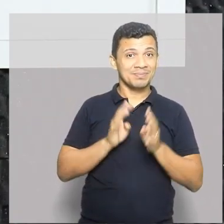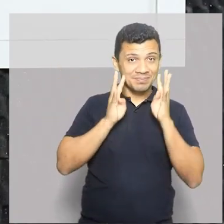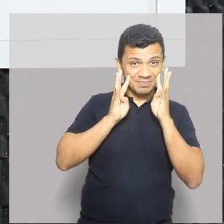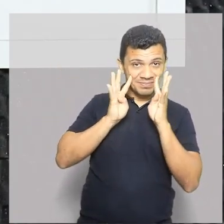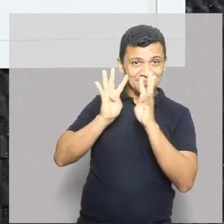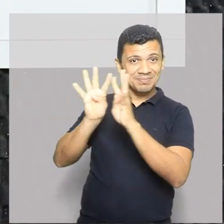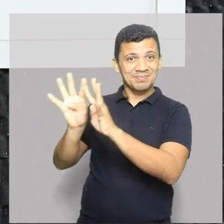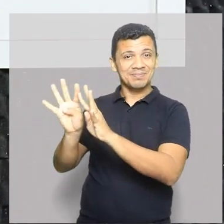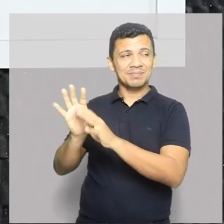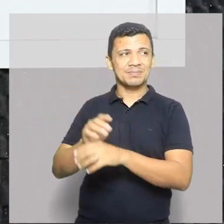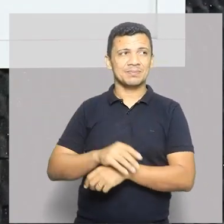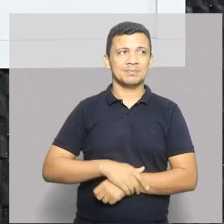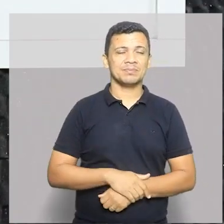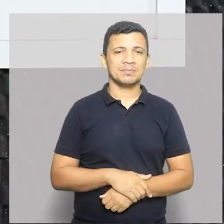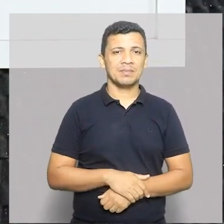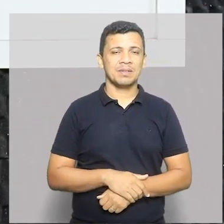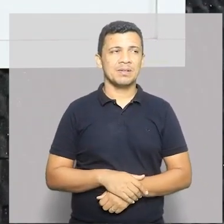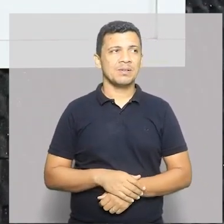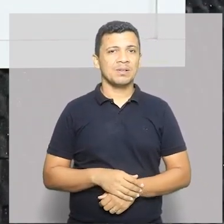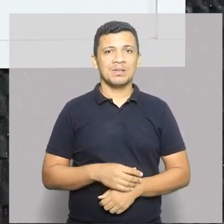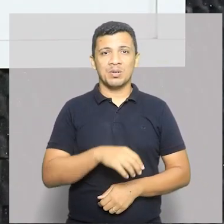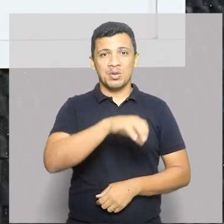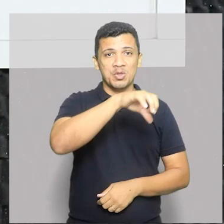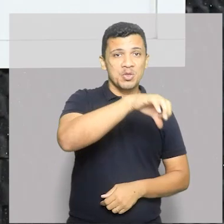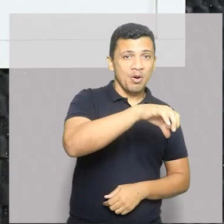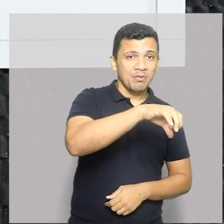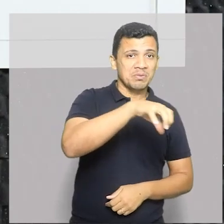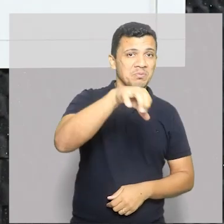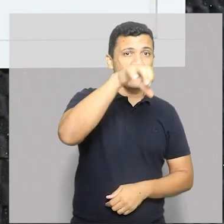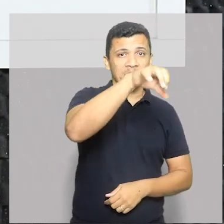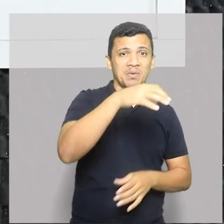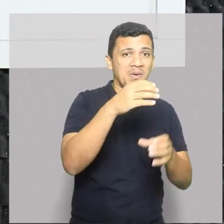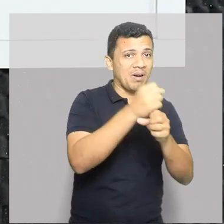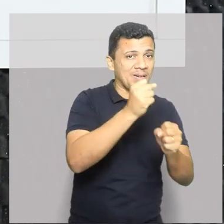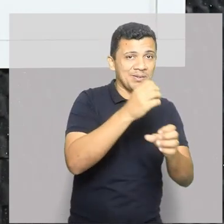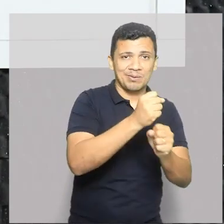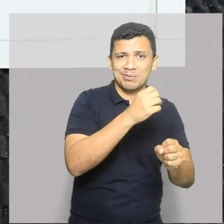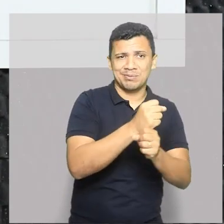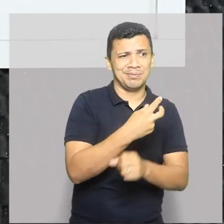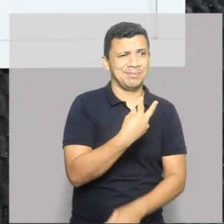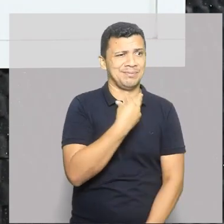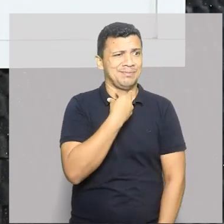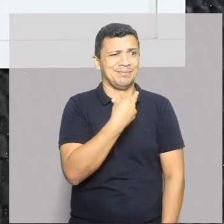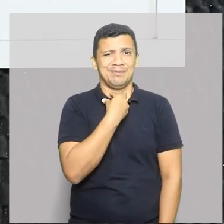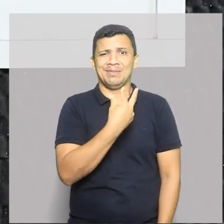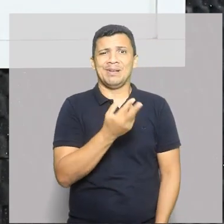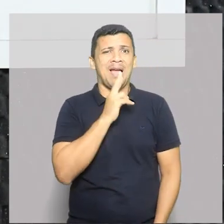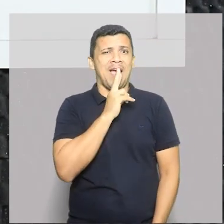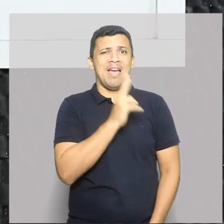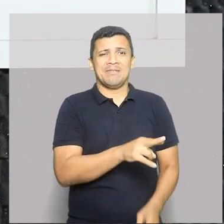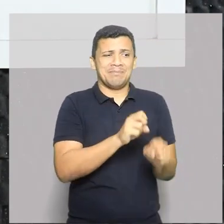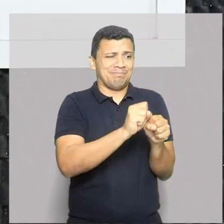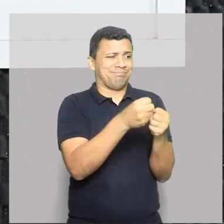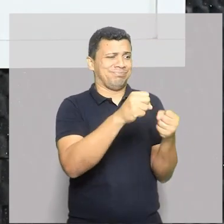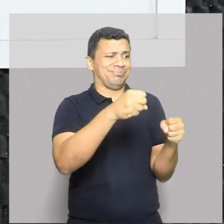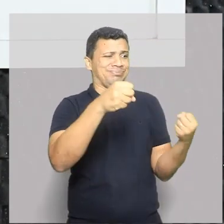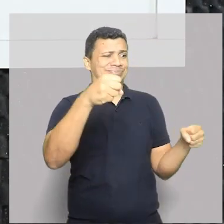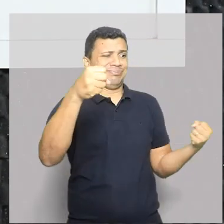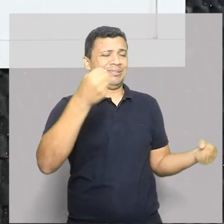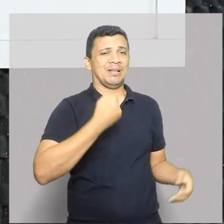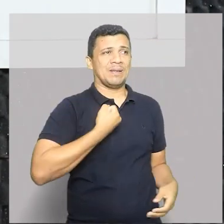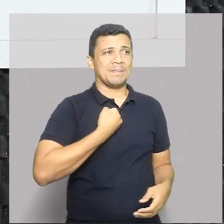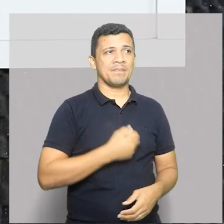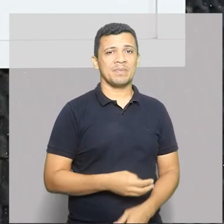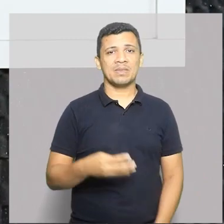cá. Eu não tenho como calcular 9 elevado a 99, pessoal. Isso vai dar um número muito gigante. 4 elevado a